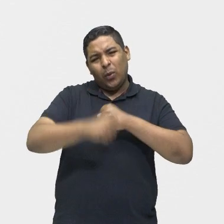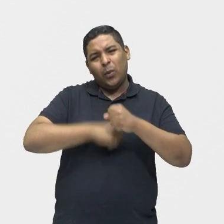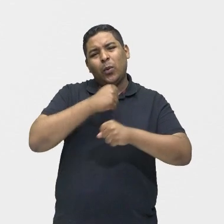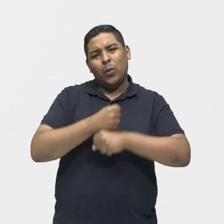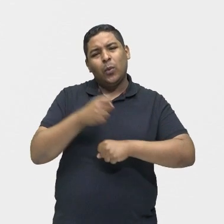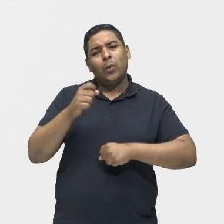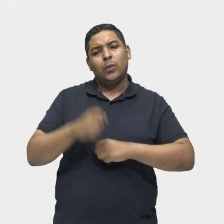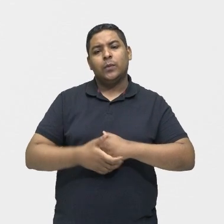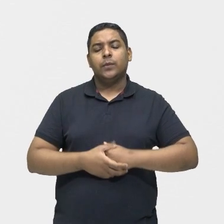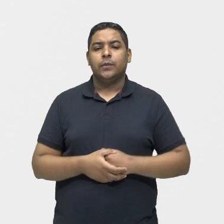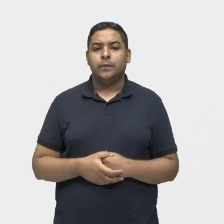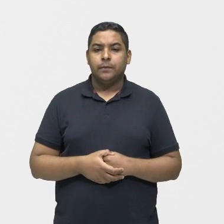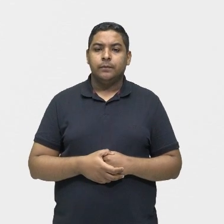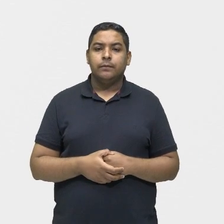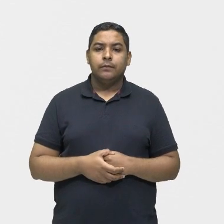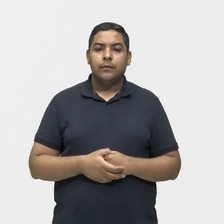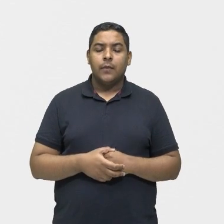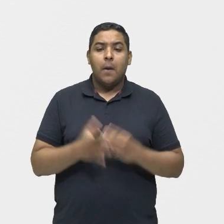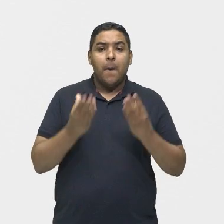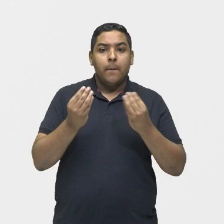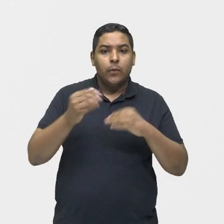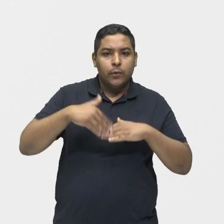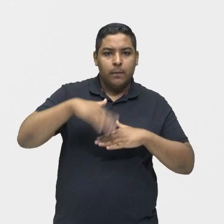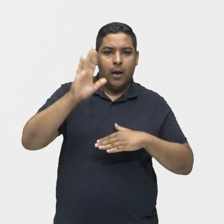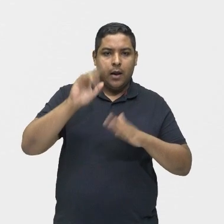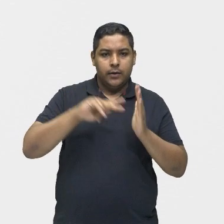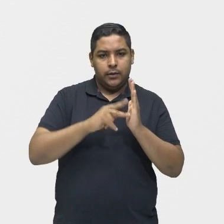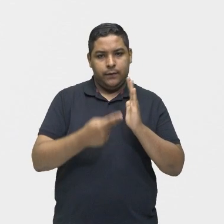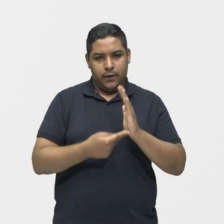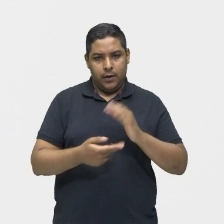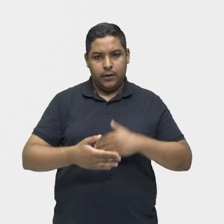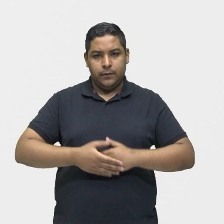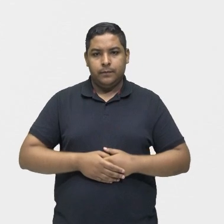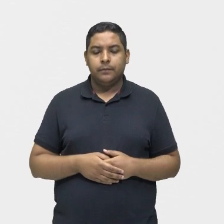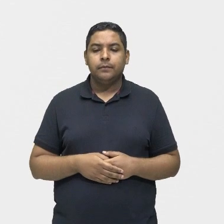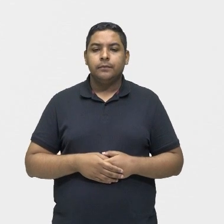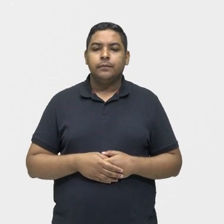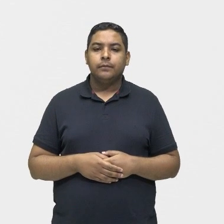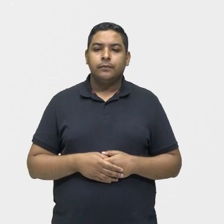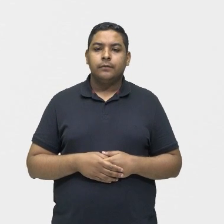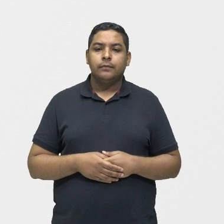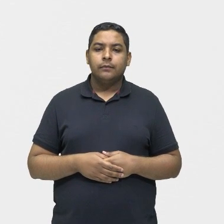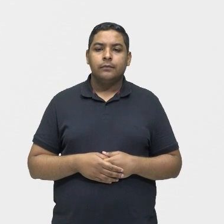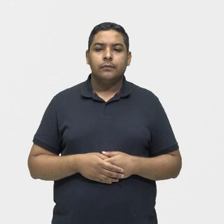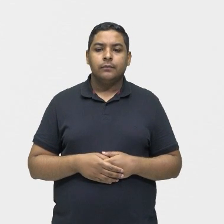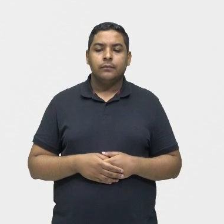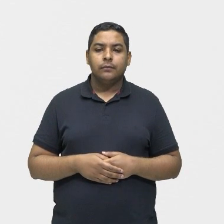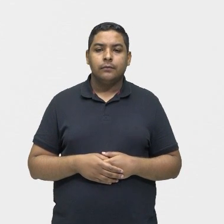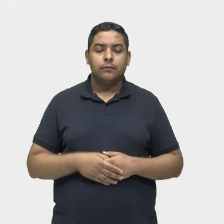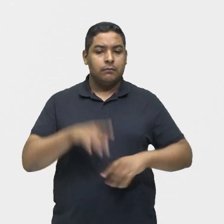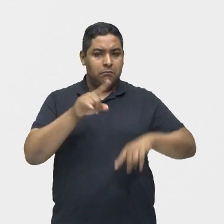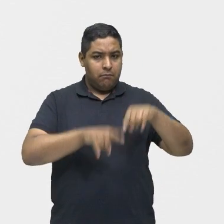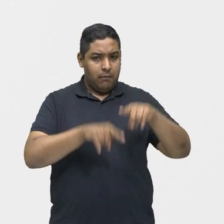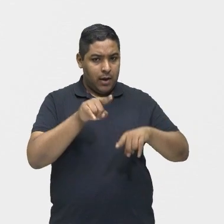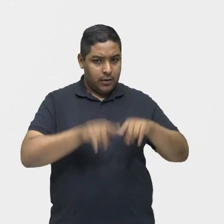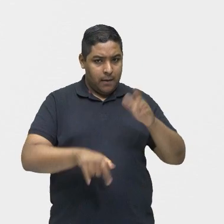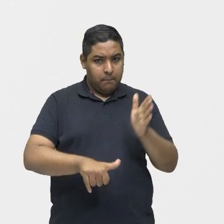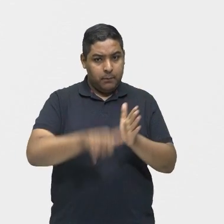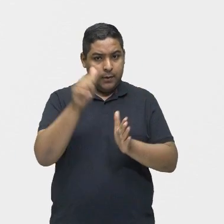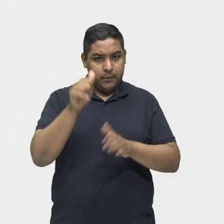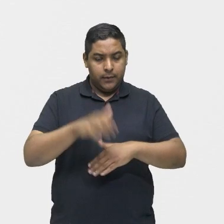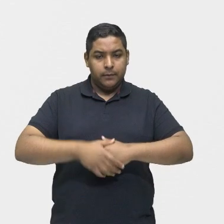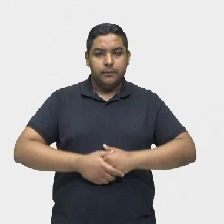Much more é um advérbio, significa muito mais. Raw material, um substantivo, significa matéria-prima.